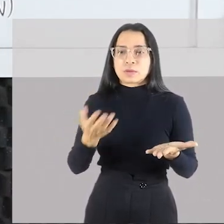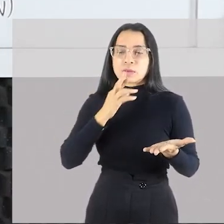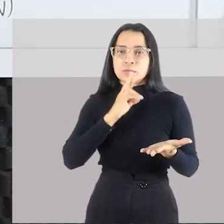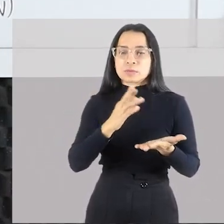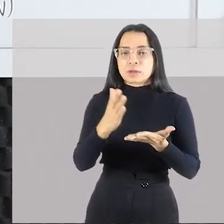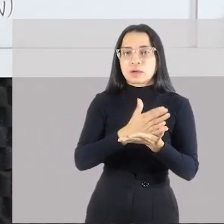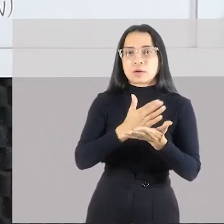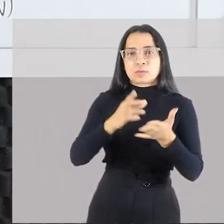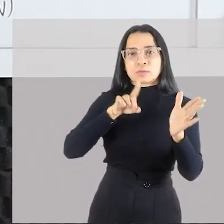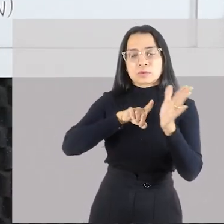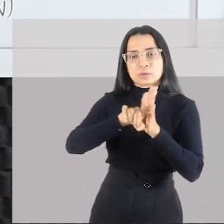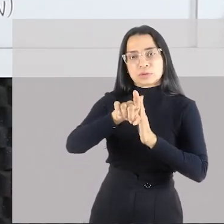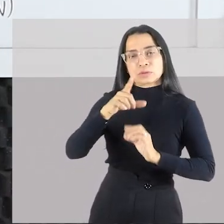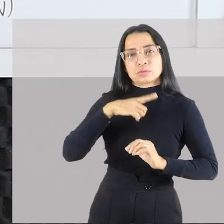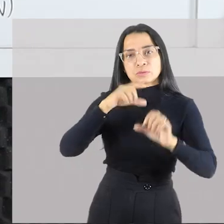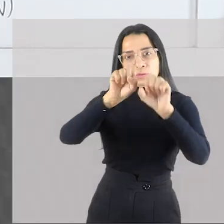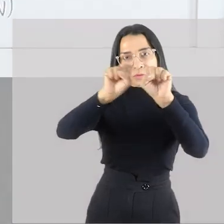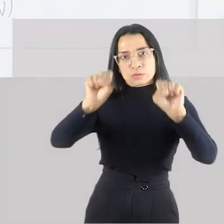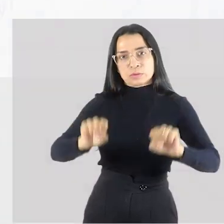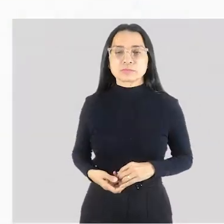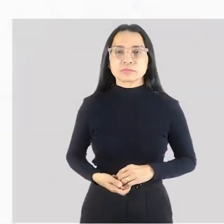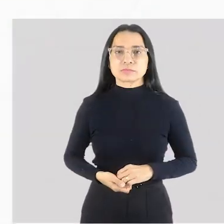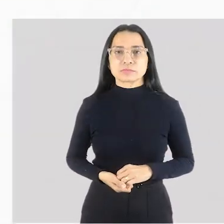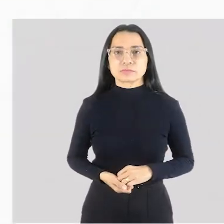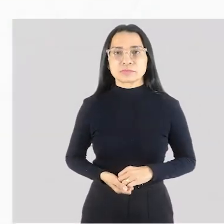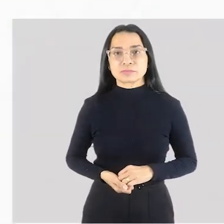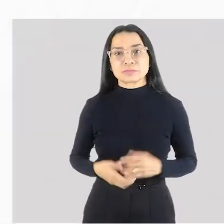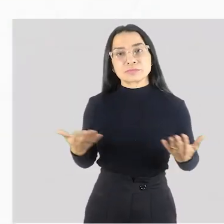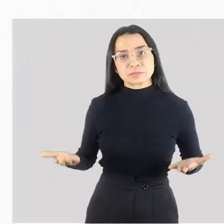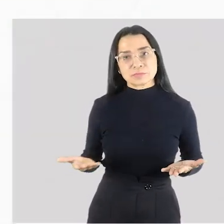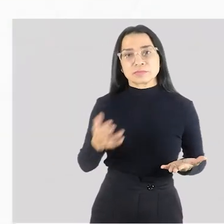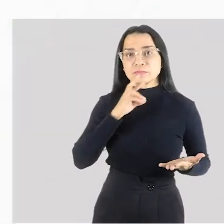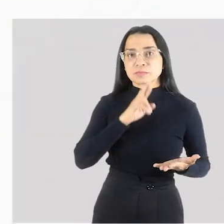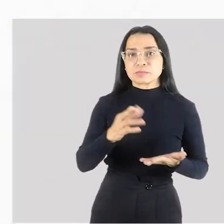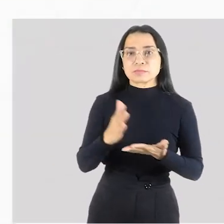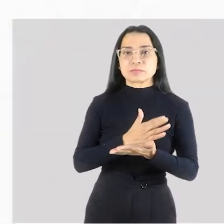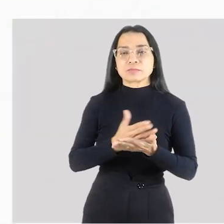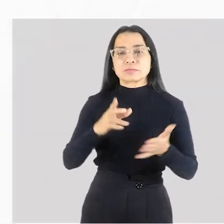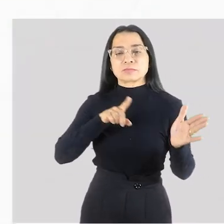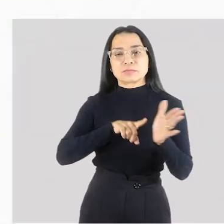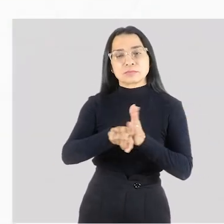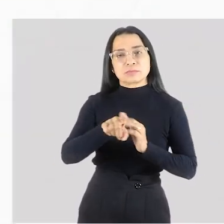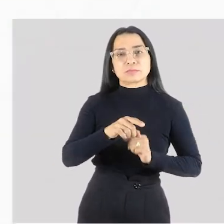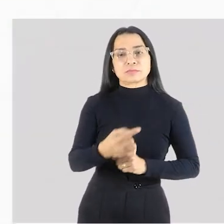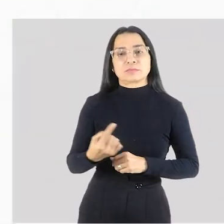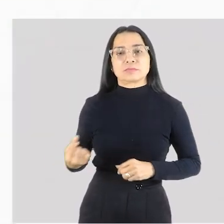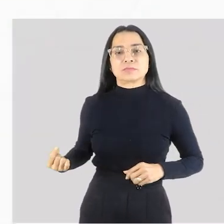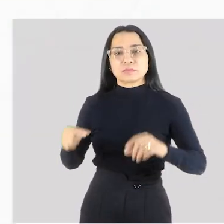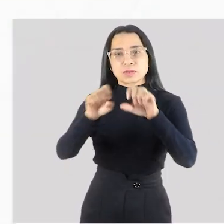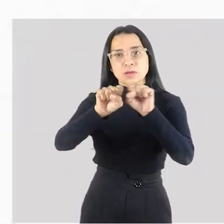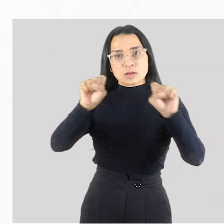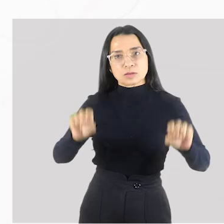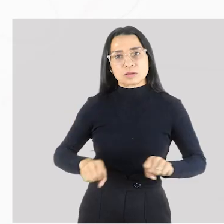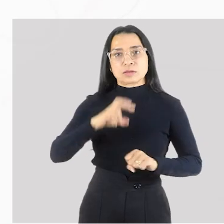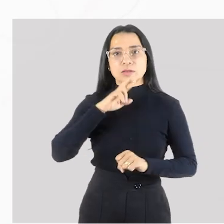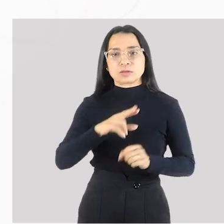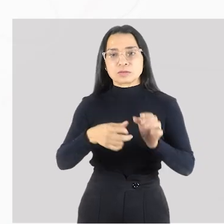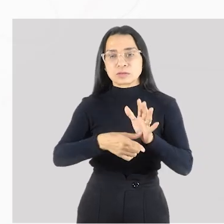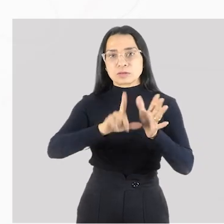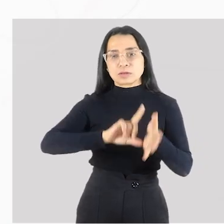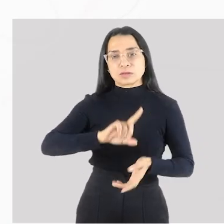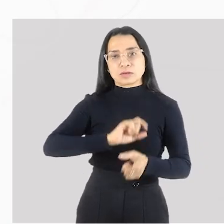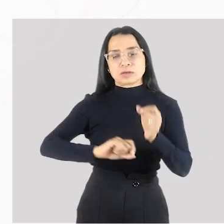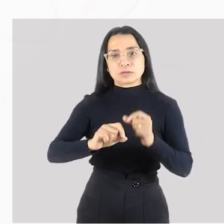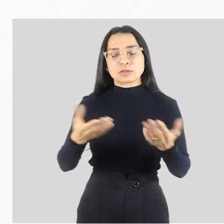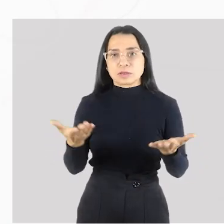algumas questões envolvendo sistema linear. Então, pessoal, vamos responder algumas questões, né? Olha, esse mesmo sistema que eu resolvi há pouco, nós